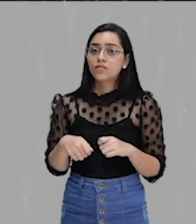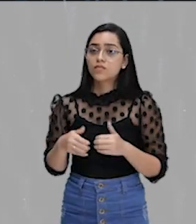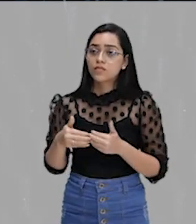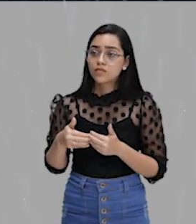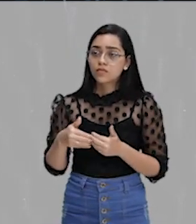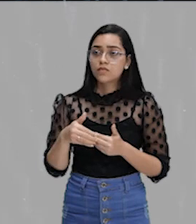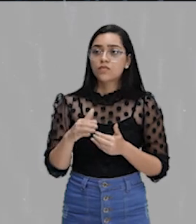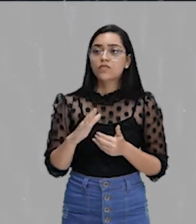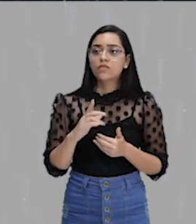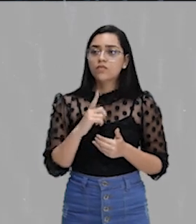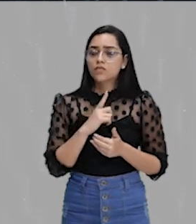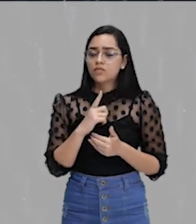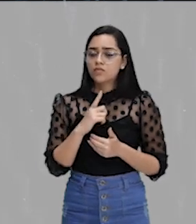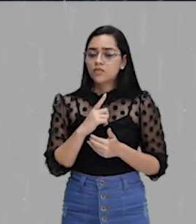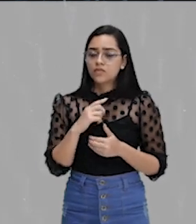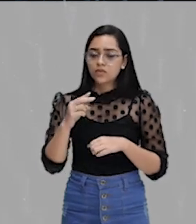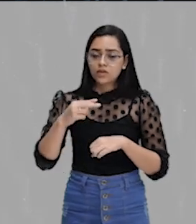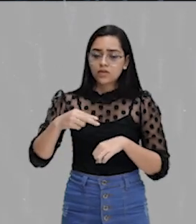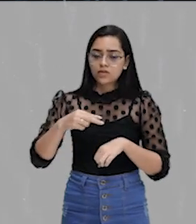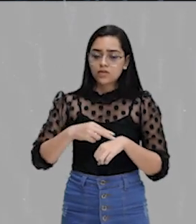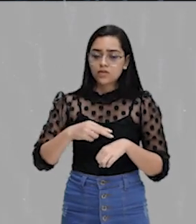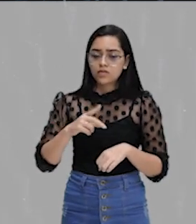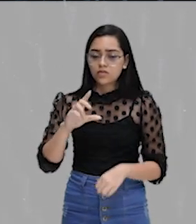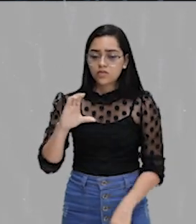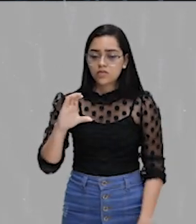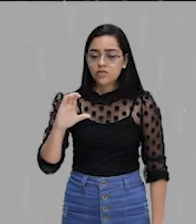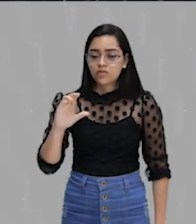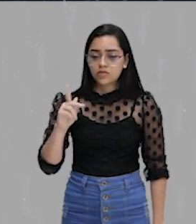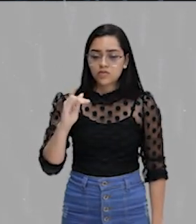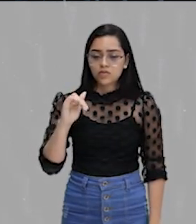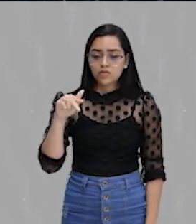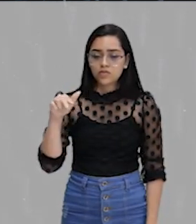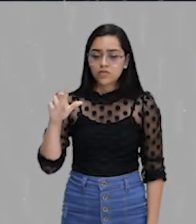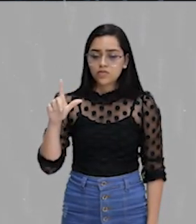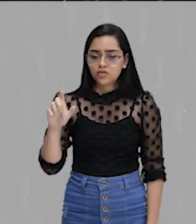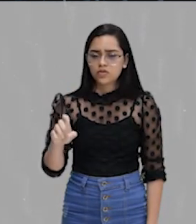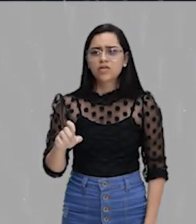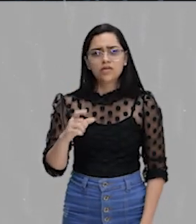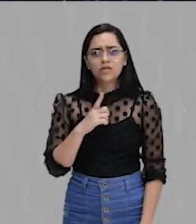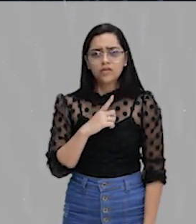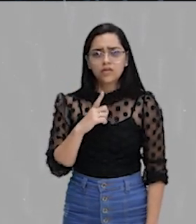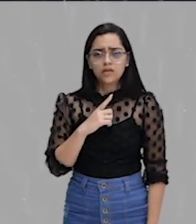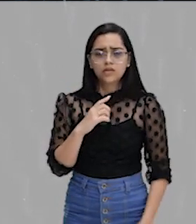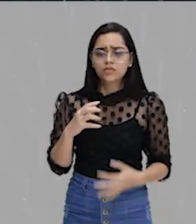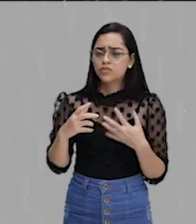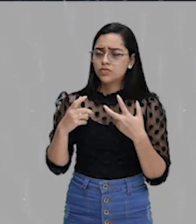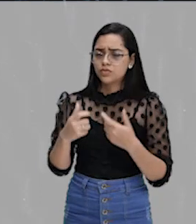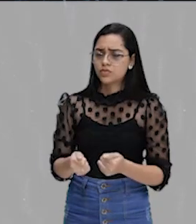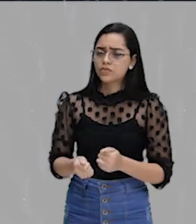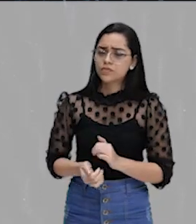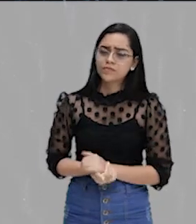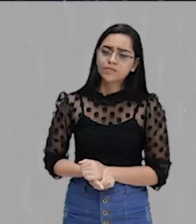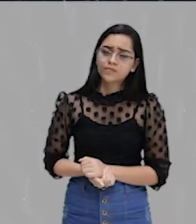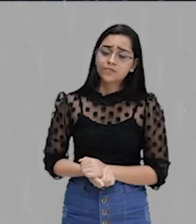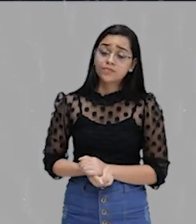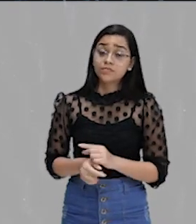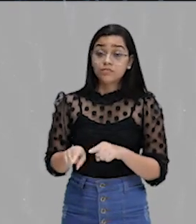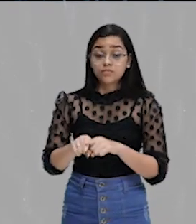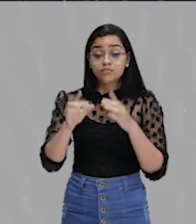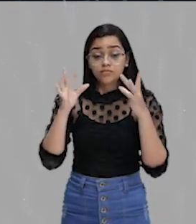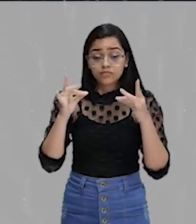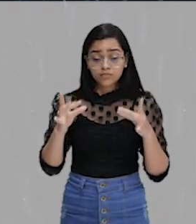continuar comandando a nação chilena, certo? Comandando a nação chilena. E um